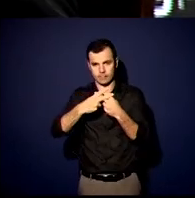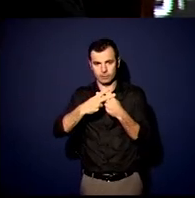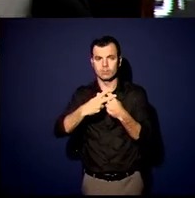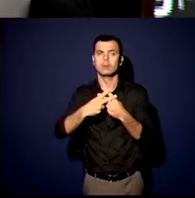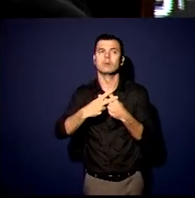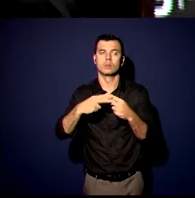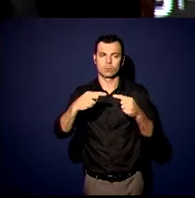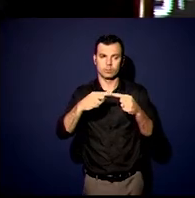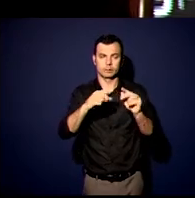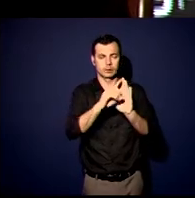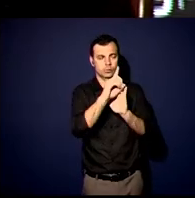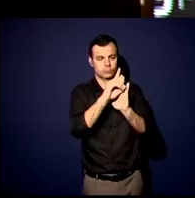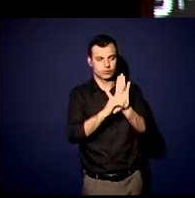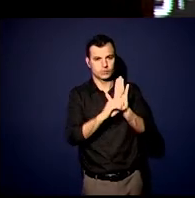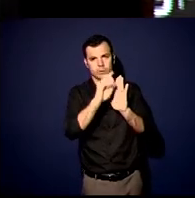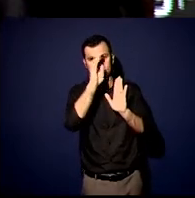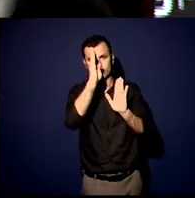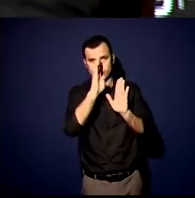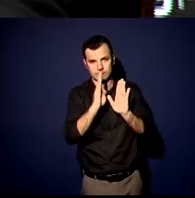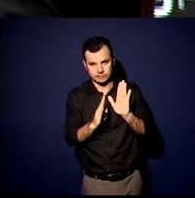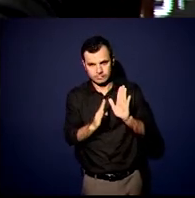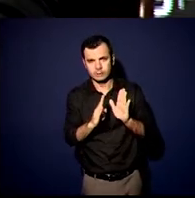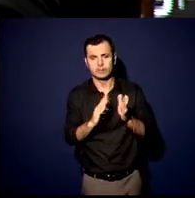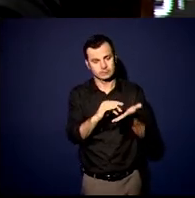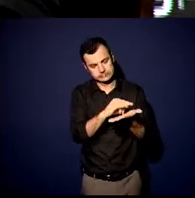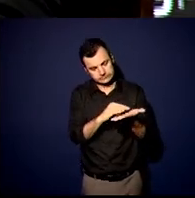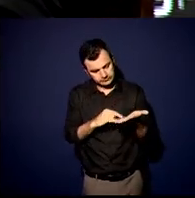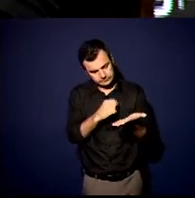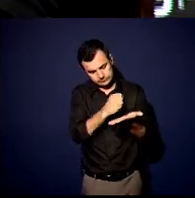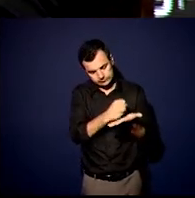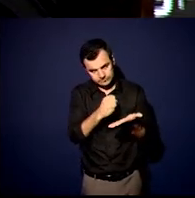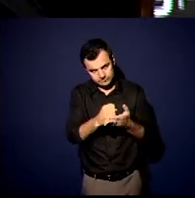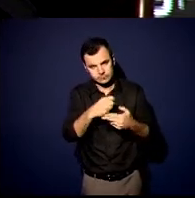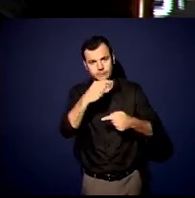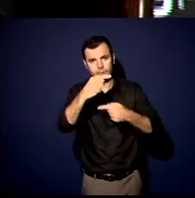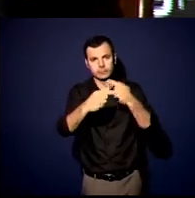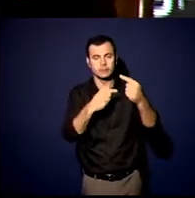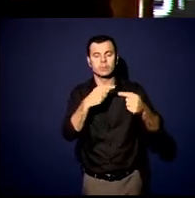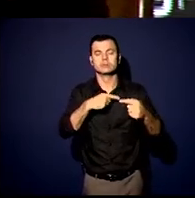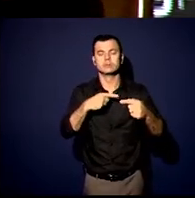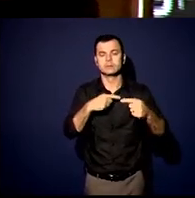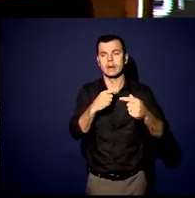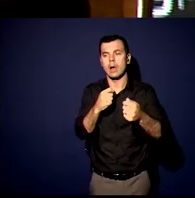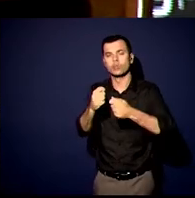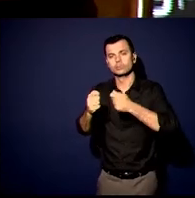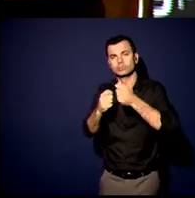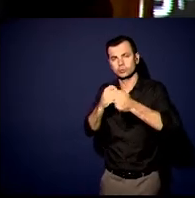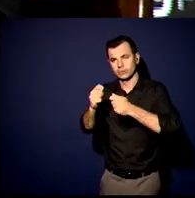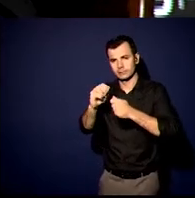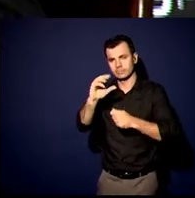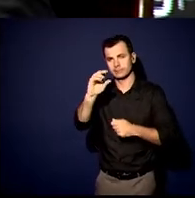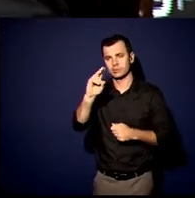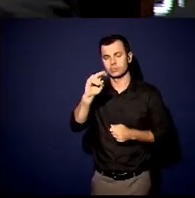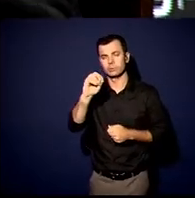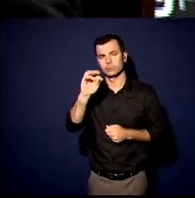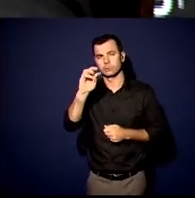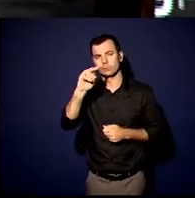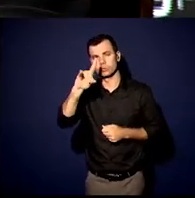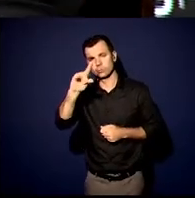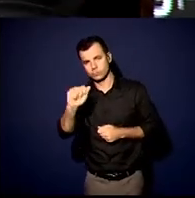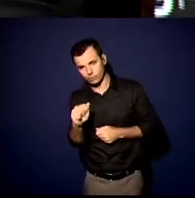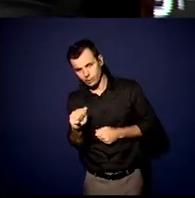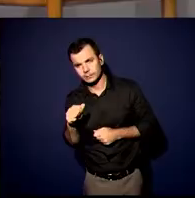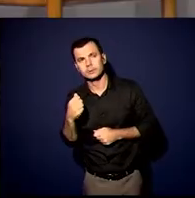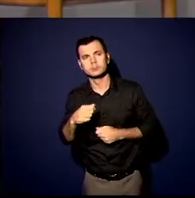lavar os altos de prisão em flagrante depois fazer audiência de Custódia foi necessário mobilizar um 40